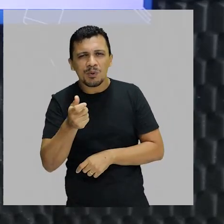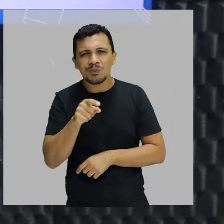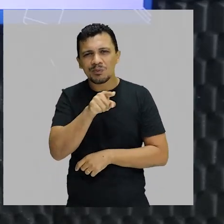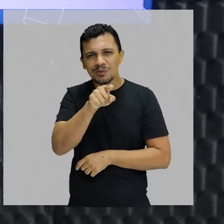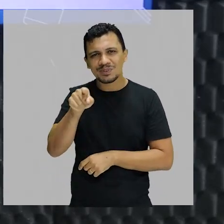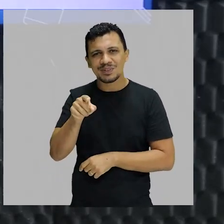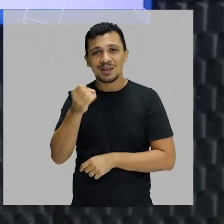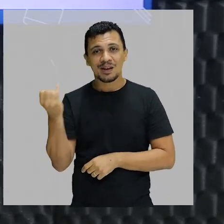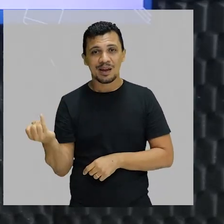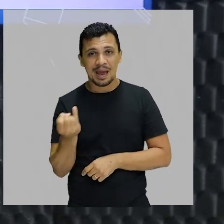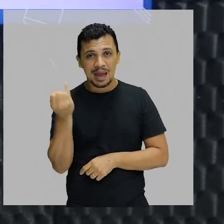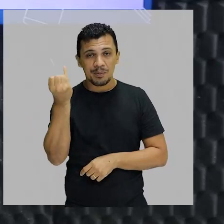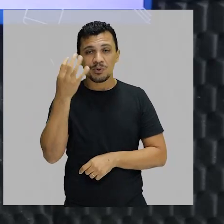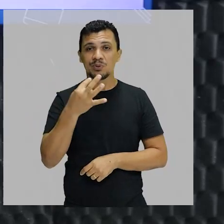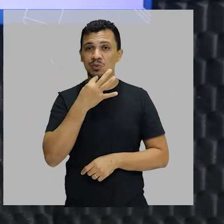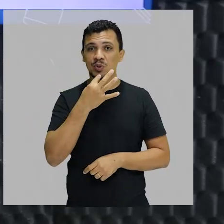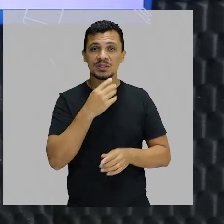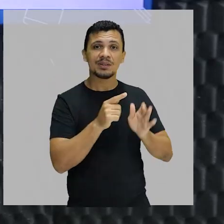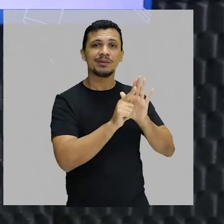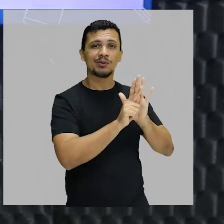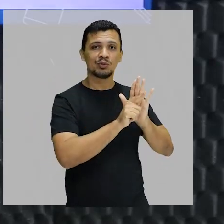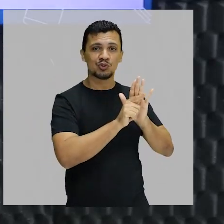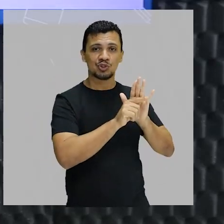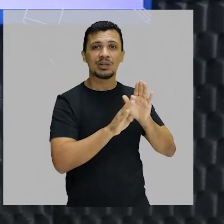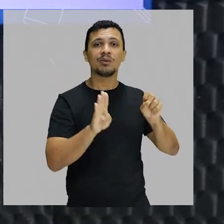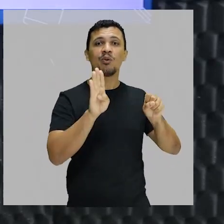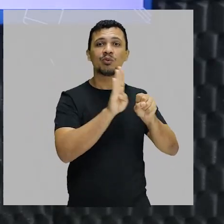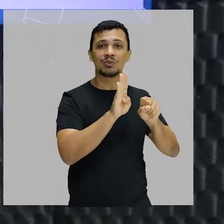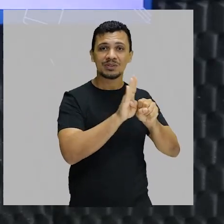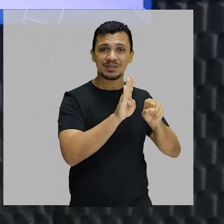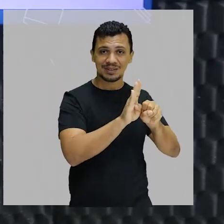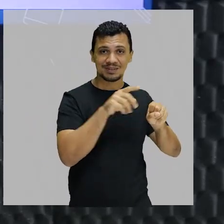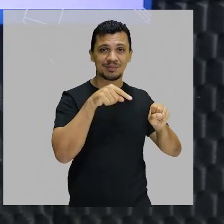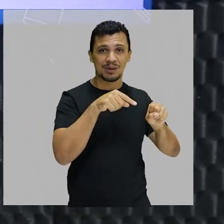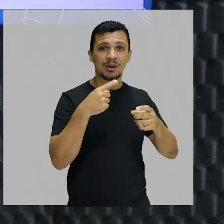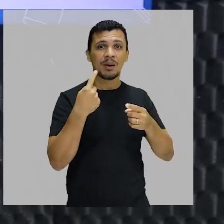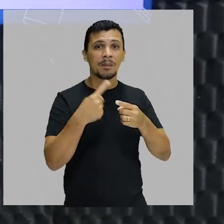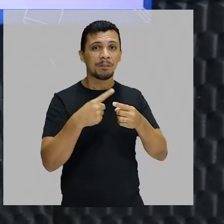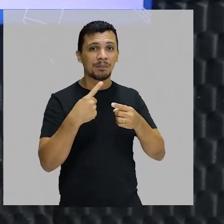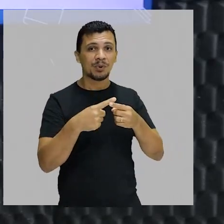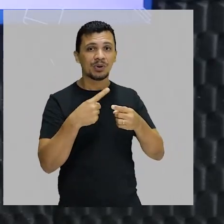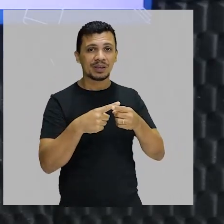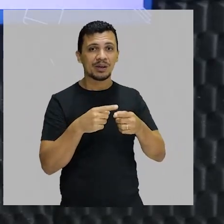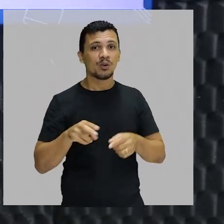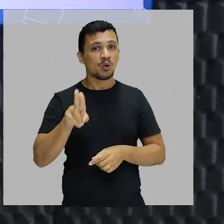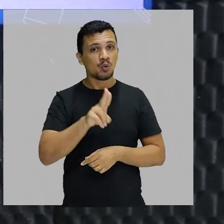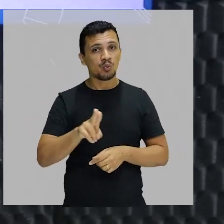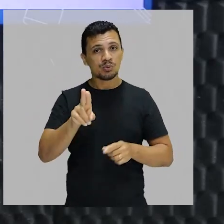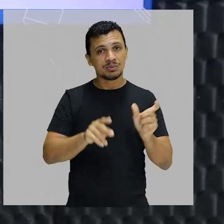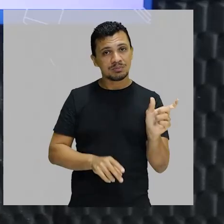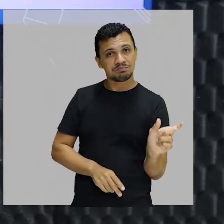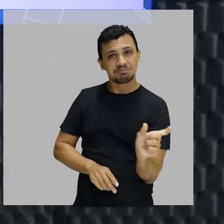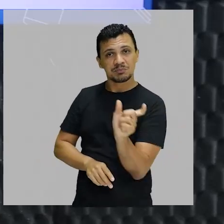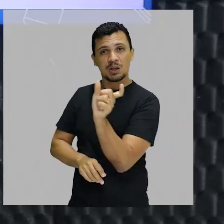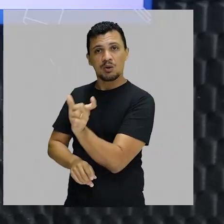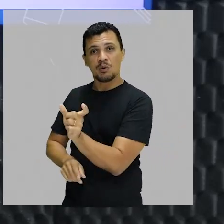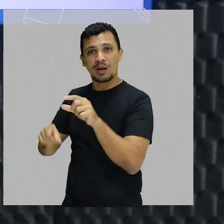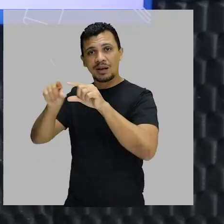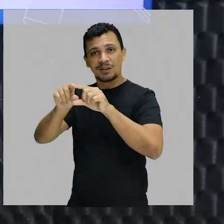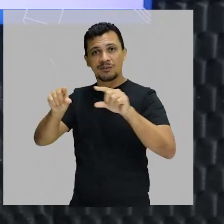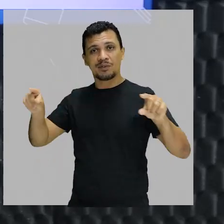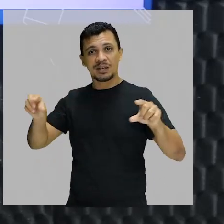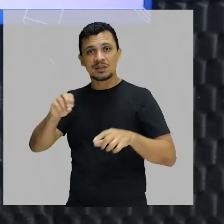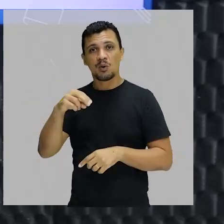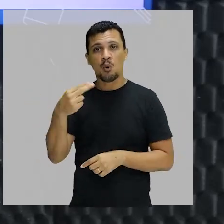você conheça os gêneros dos substantivos para que você, na hora de colocá-los numa frase ou de traduzir um